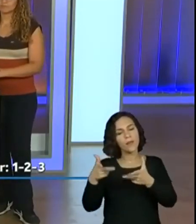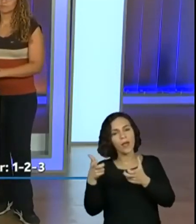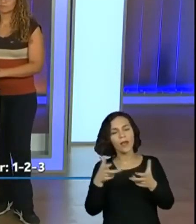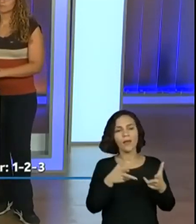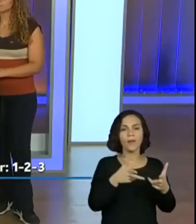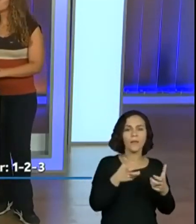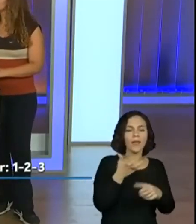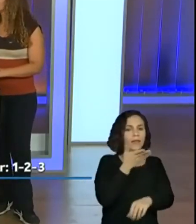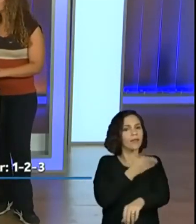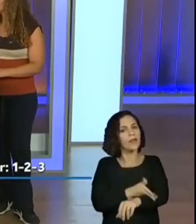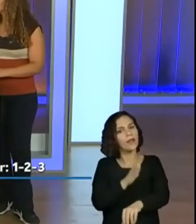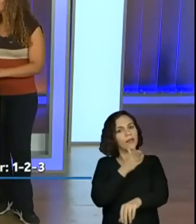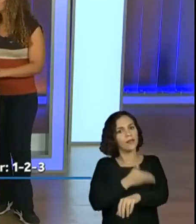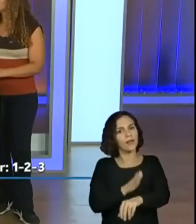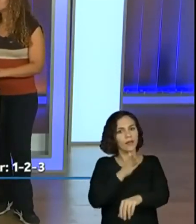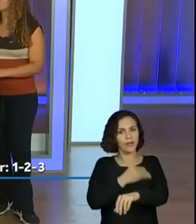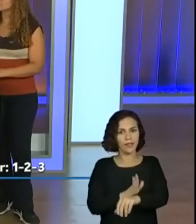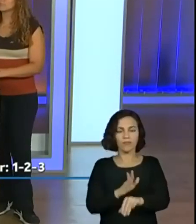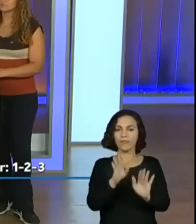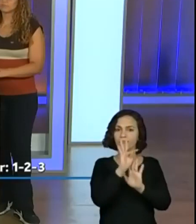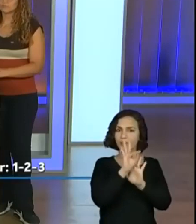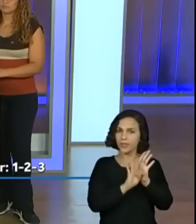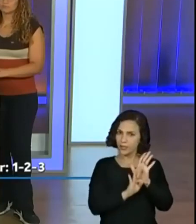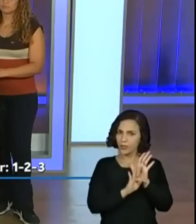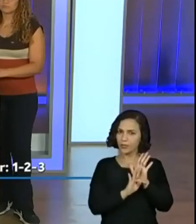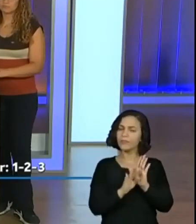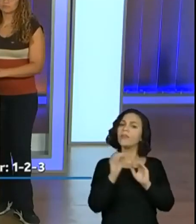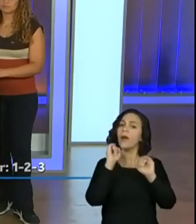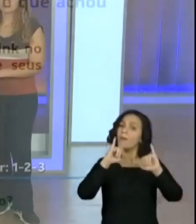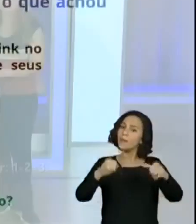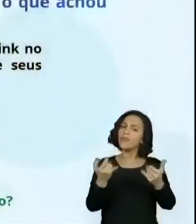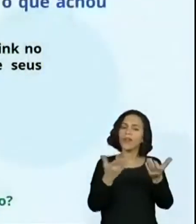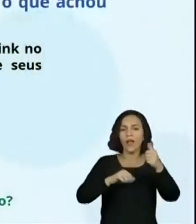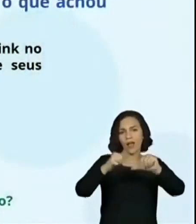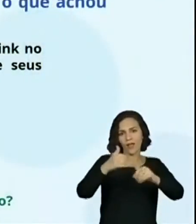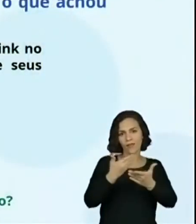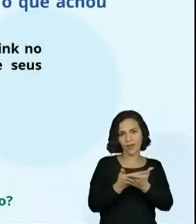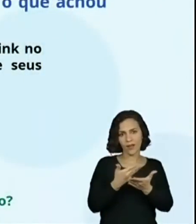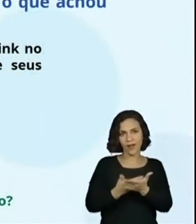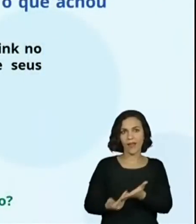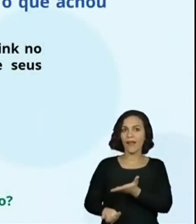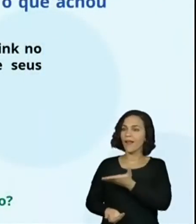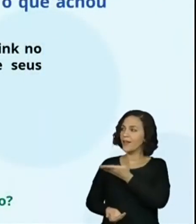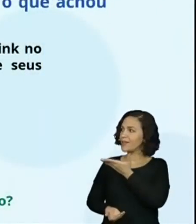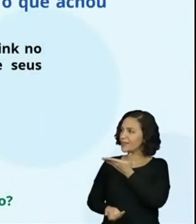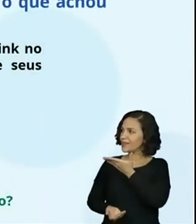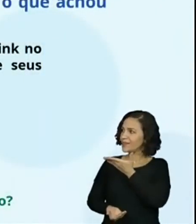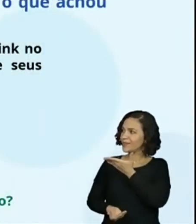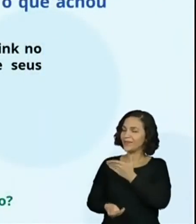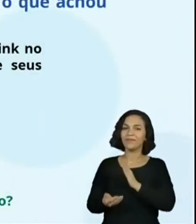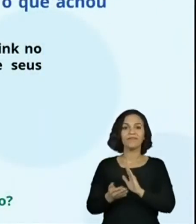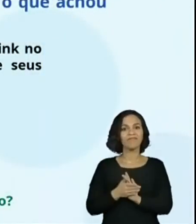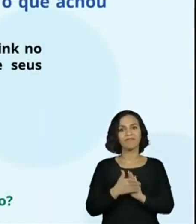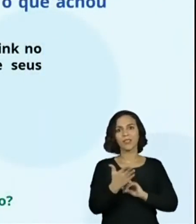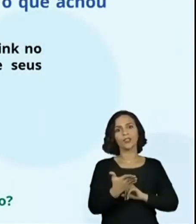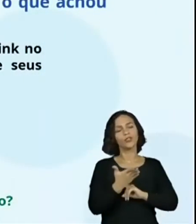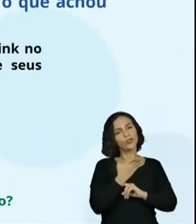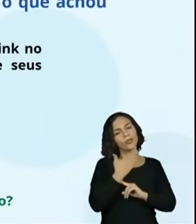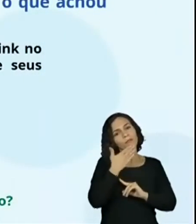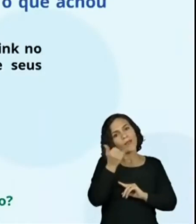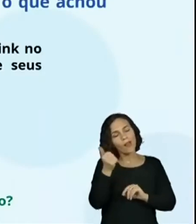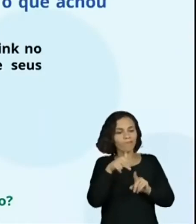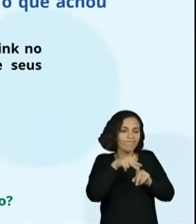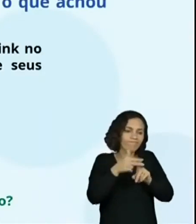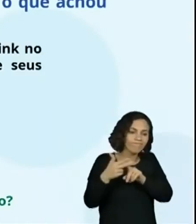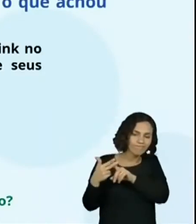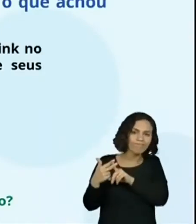gente pede sempre para que vocês, por favor, façam a avaliação aí da aula, que isso nos ajuda muito, sim, não é? A gente